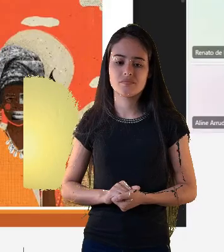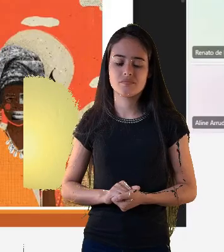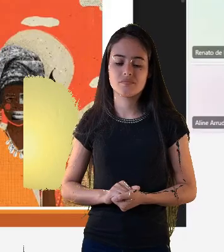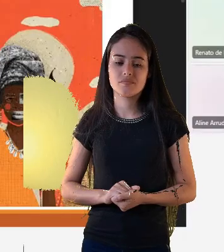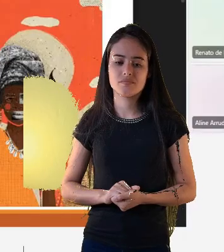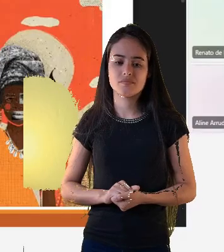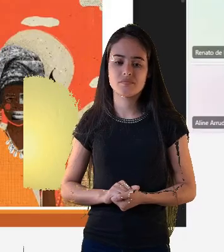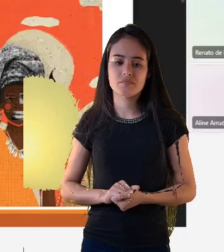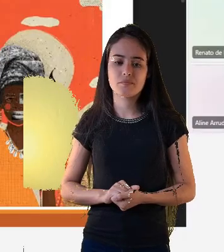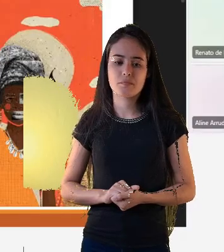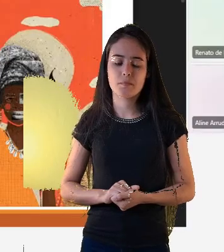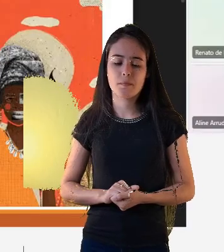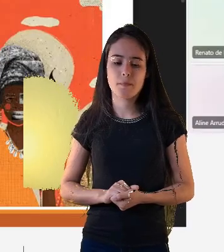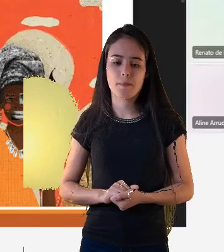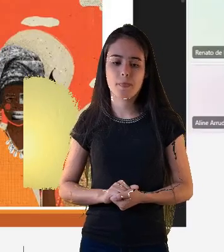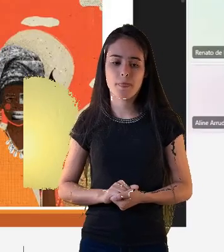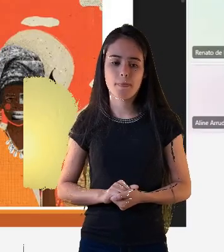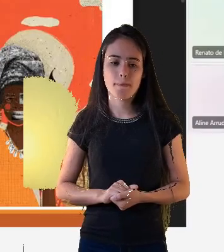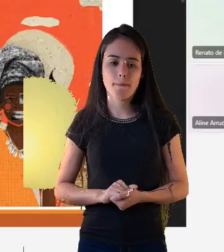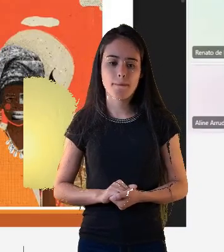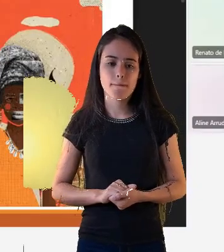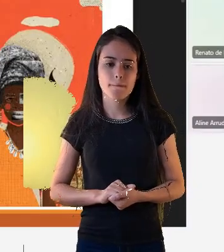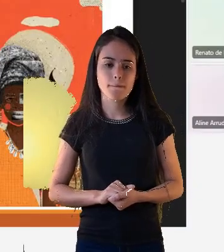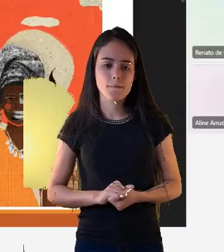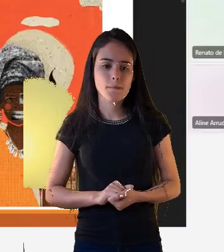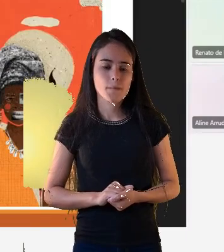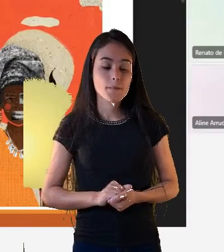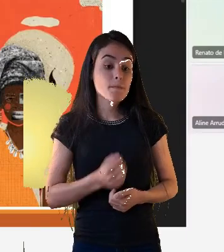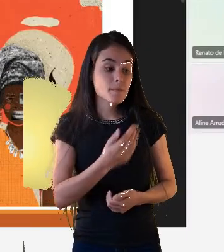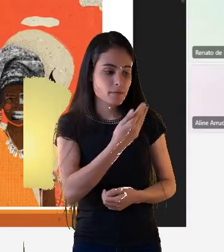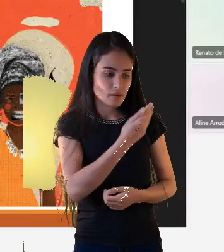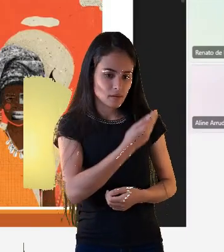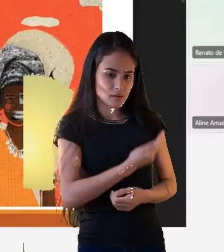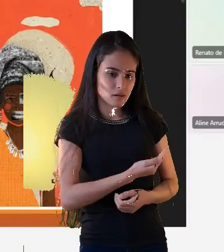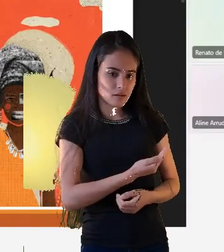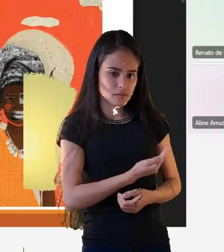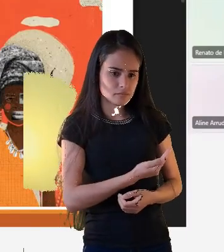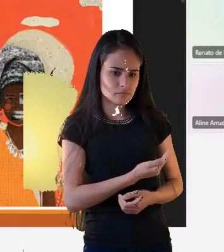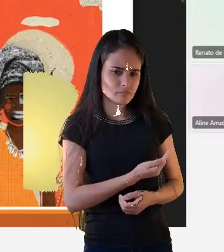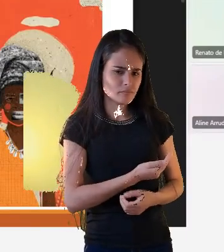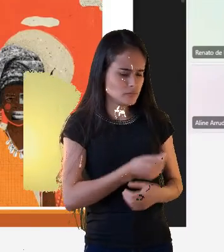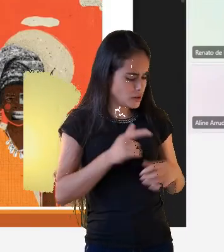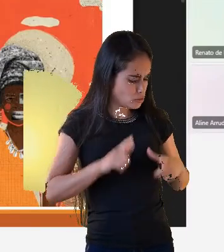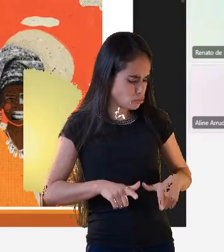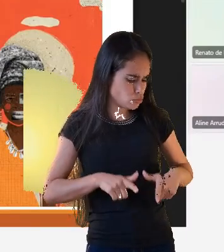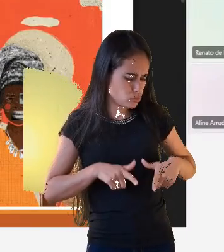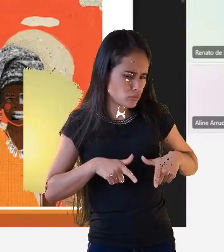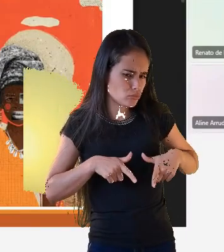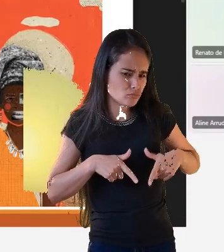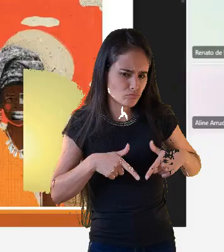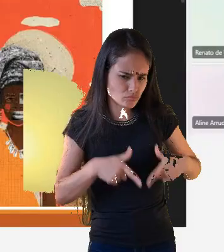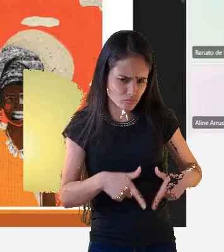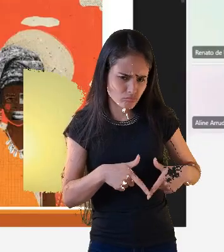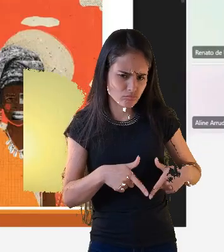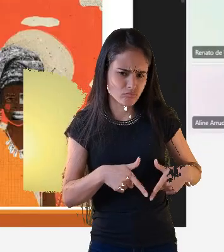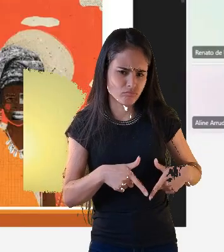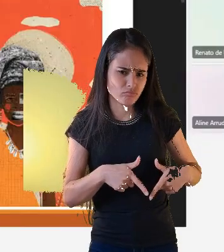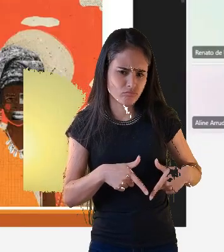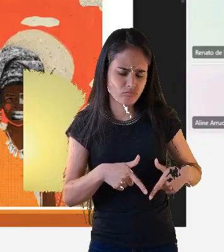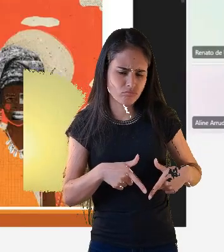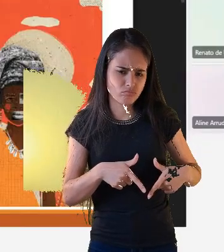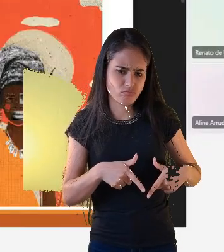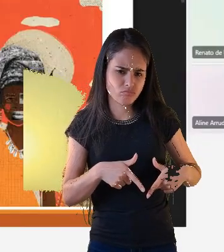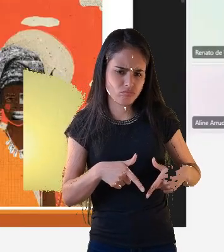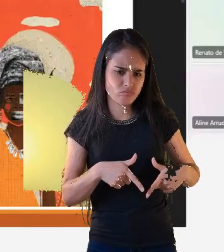pela independência política do Brasil e, consequentemente, né, pela abolição